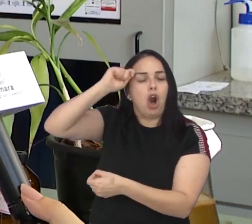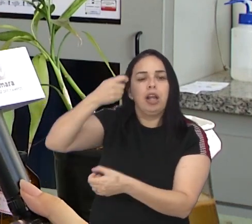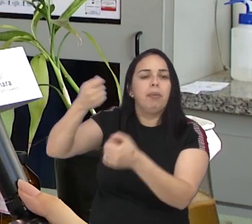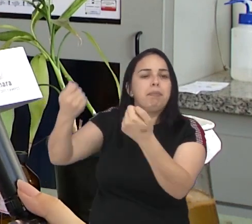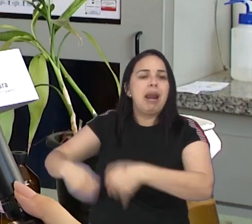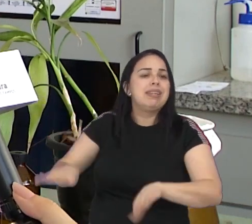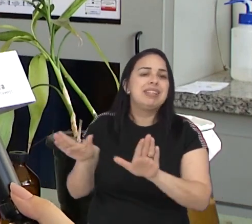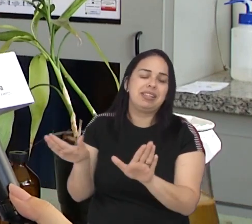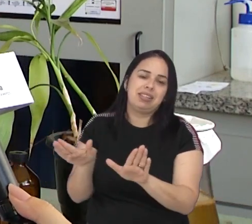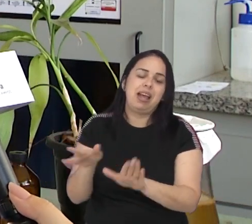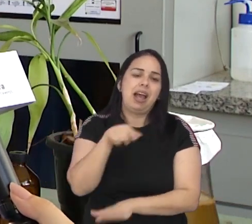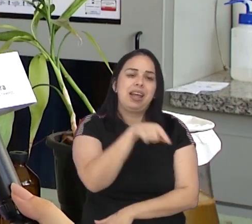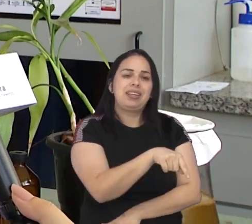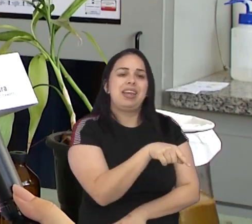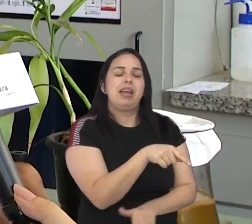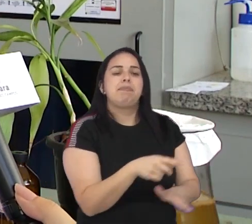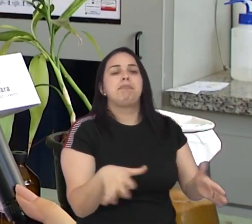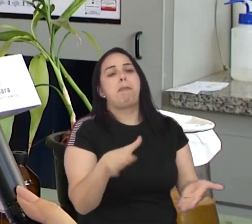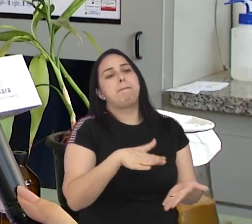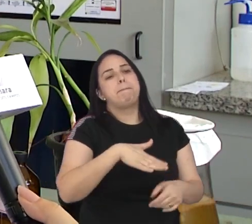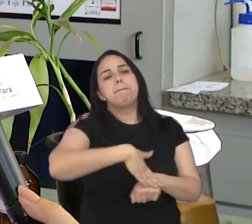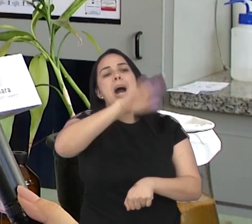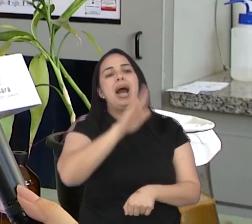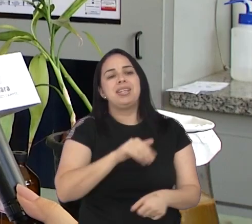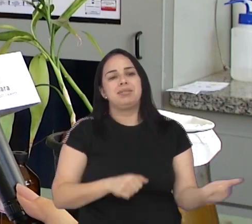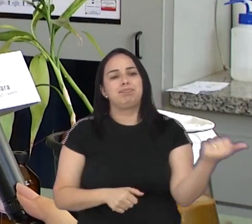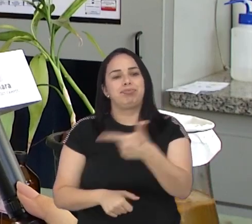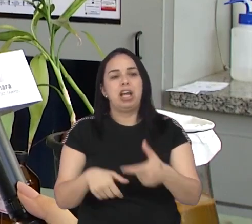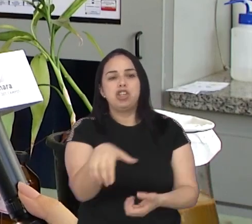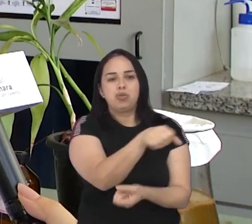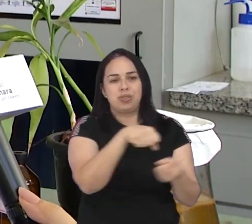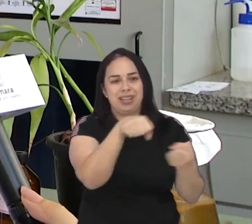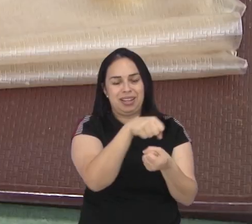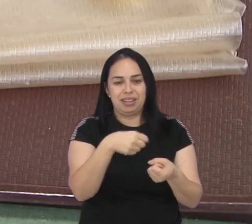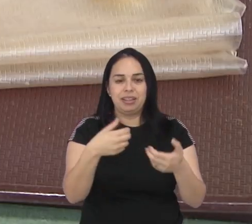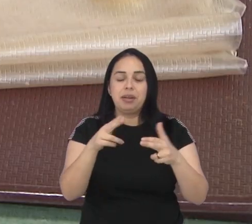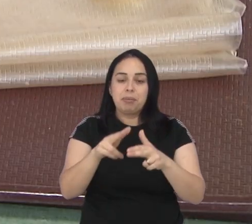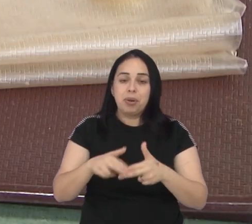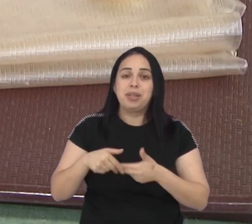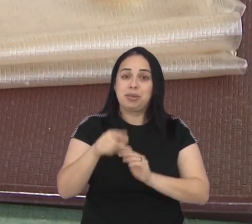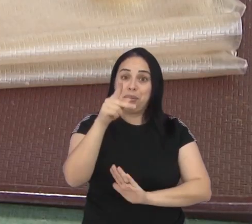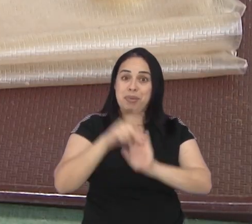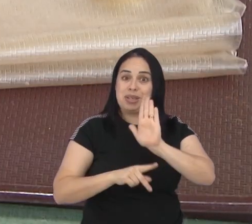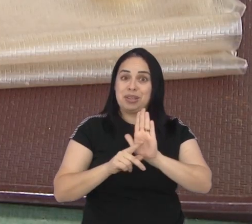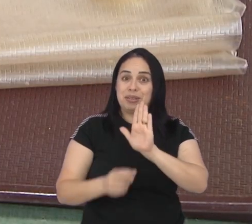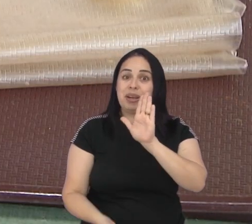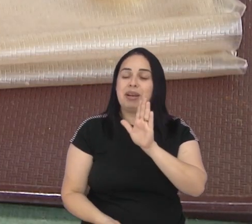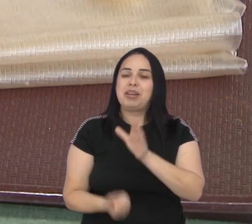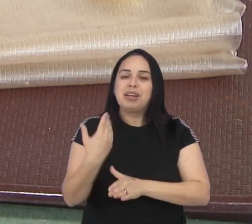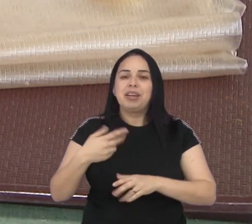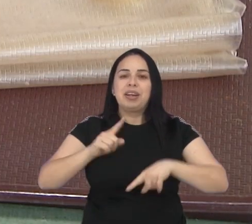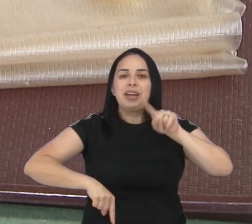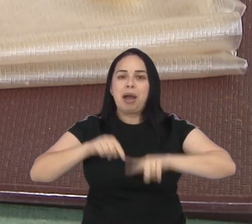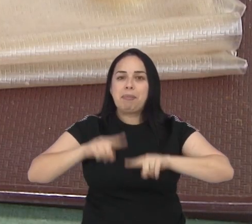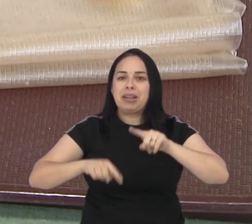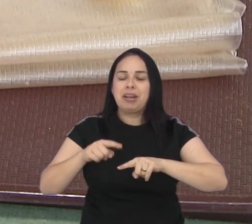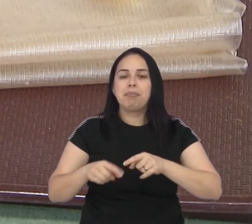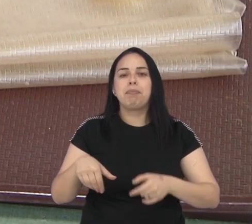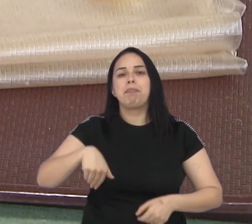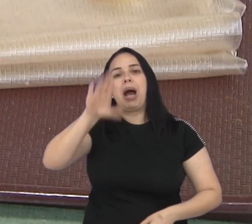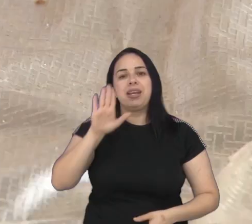petróleo, né? Então, ele é mais sustentável por conta disso. O objetivo do projeto era produzir um material